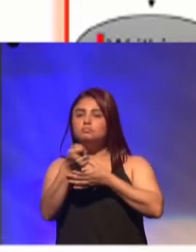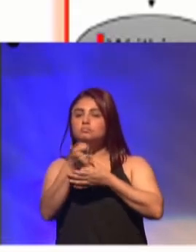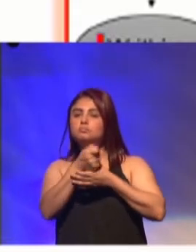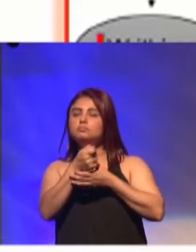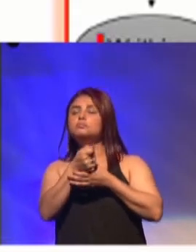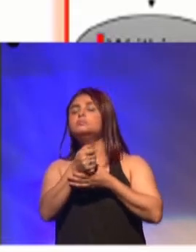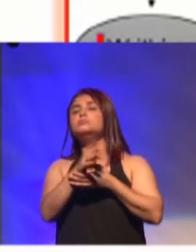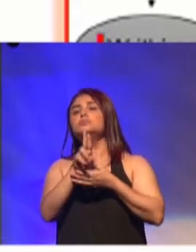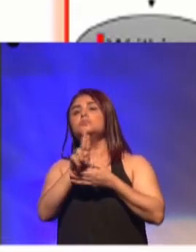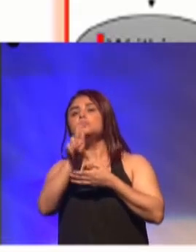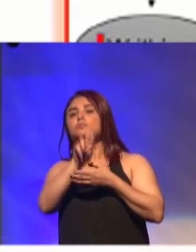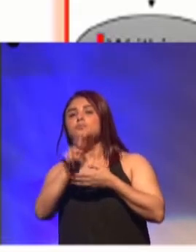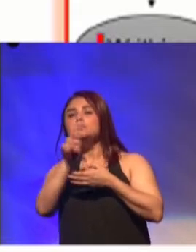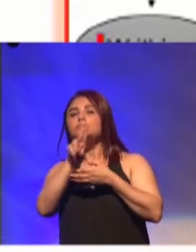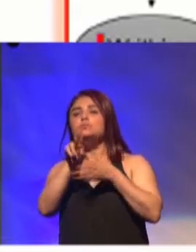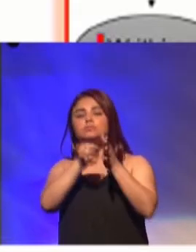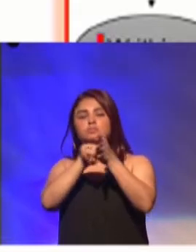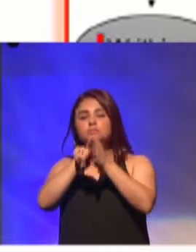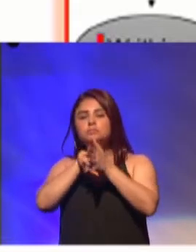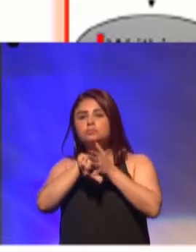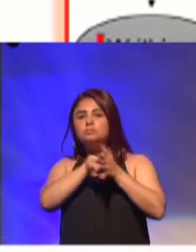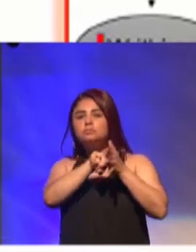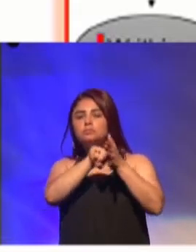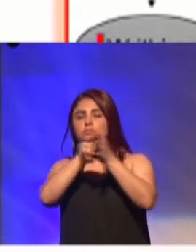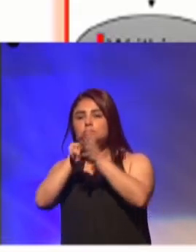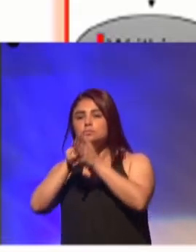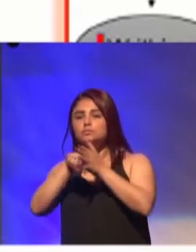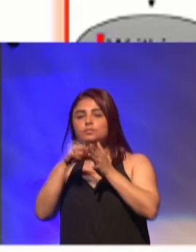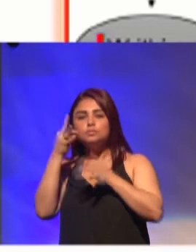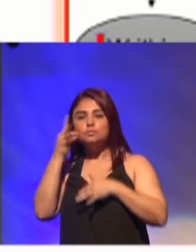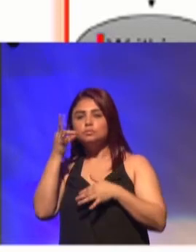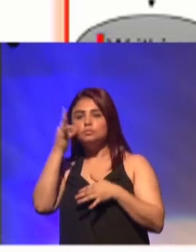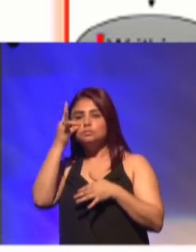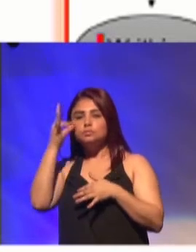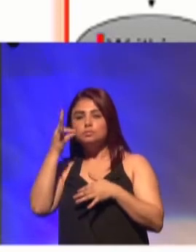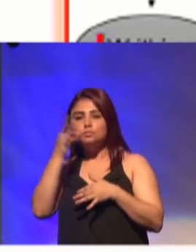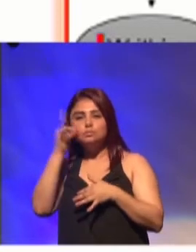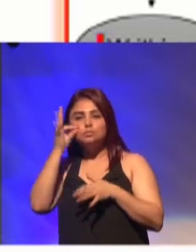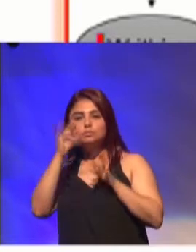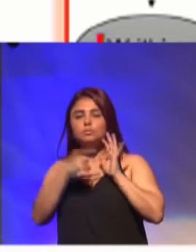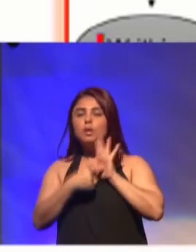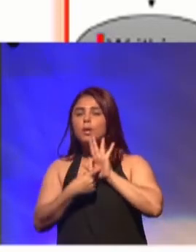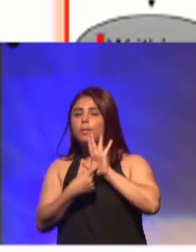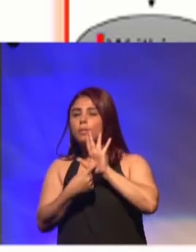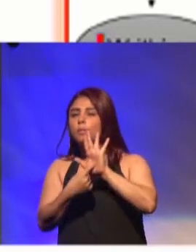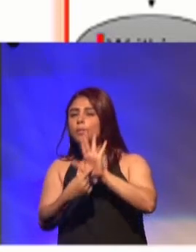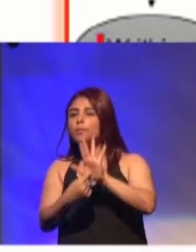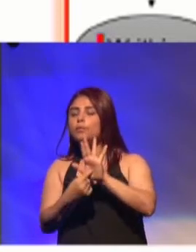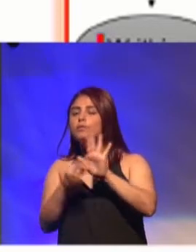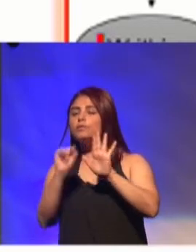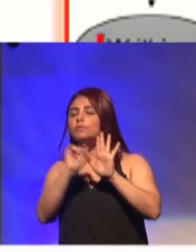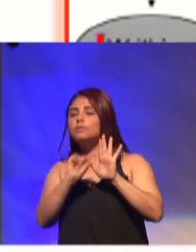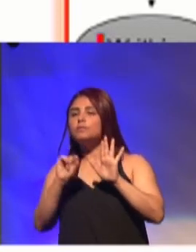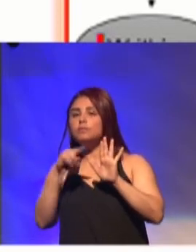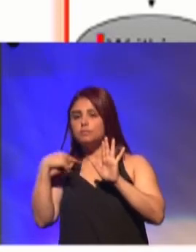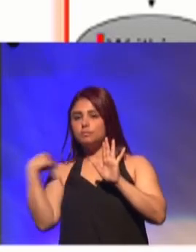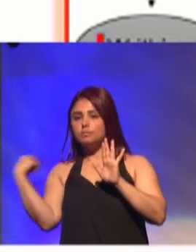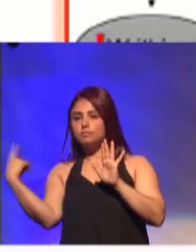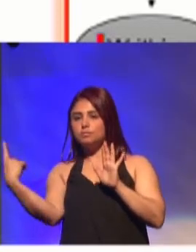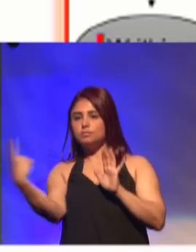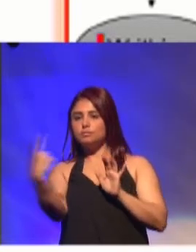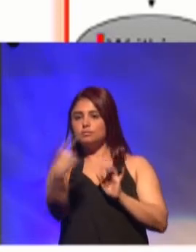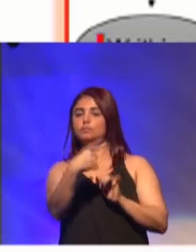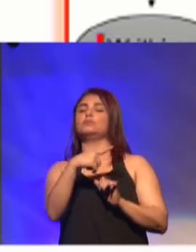esse foi feito com estudos experimentais em ratos, tentando demonstrar que nós tivemos